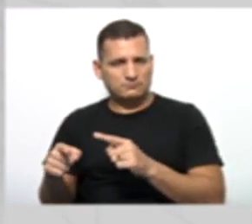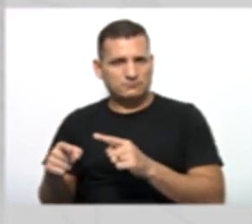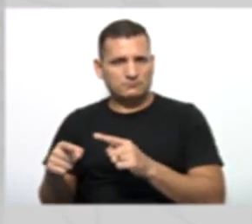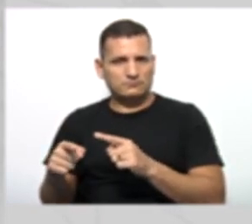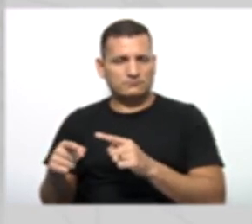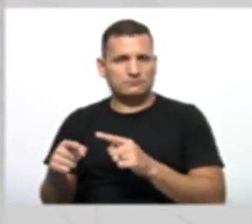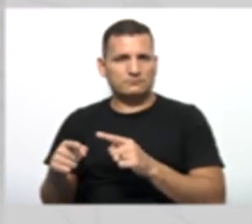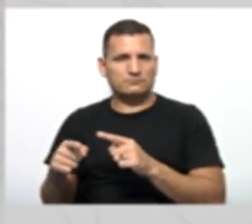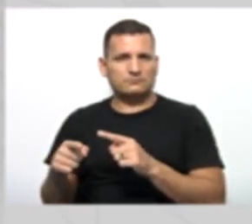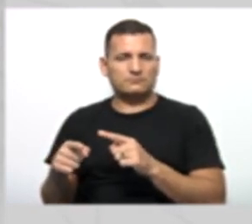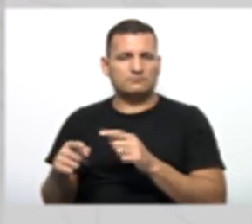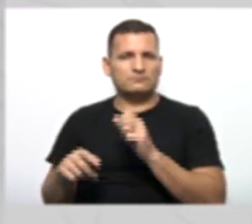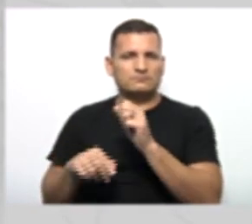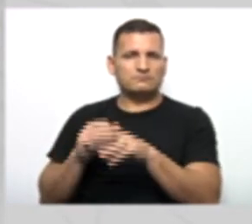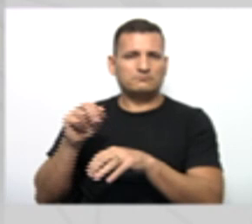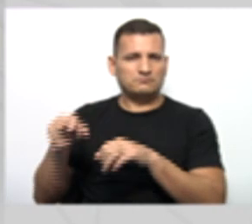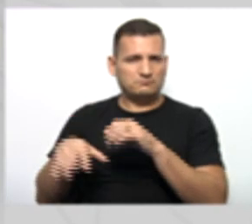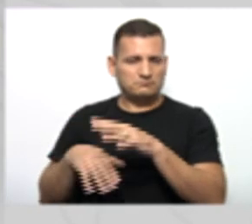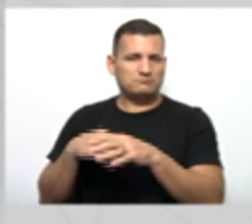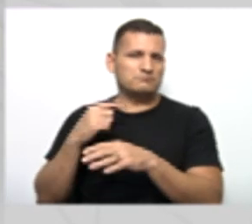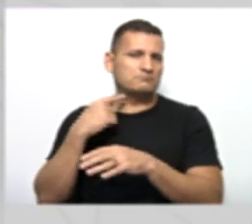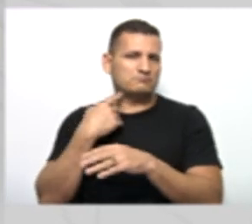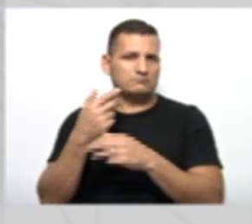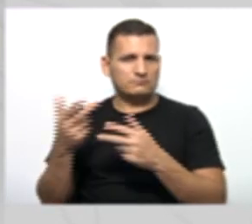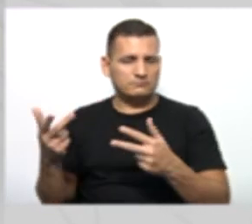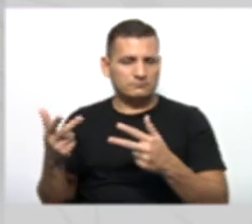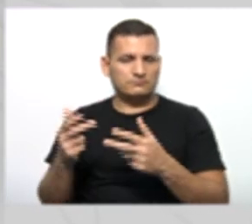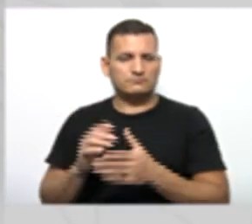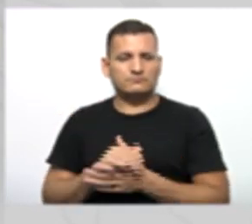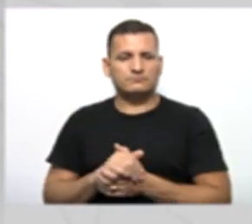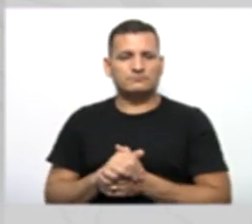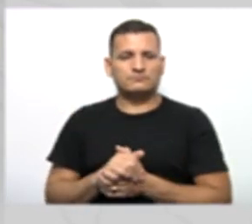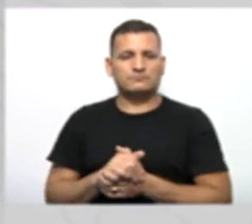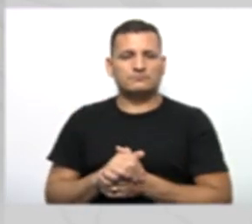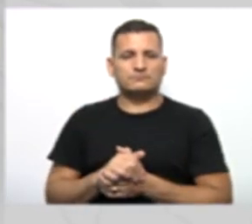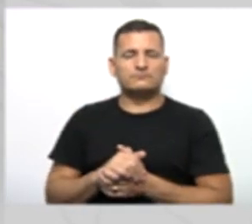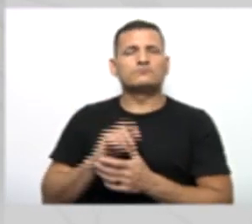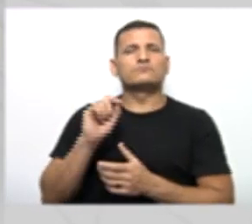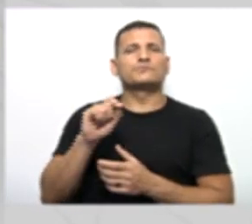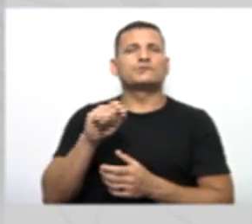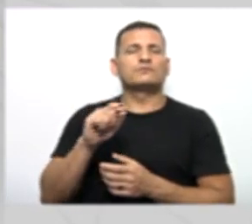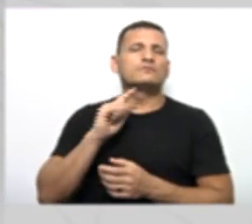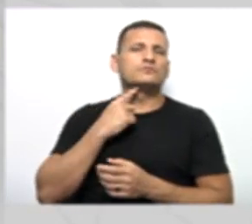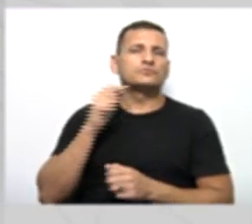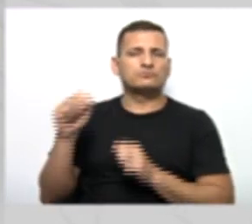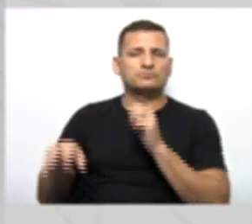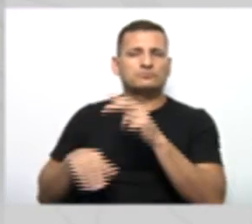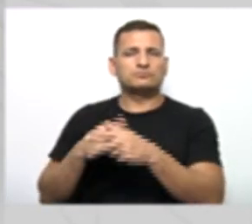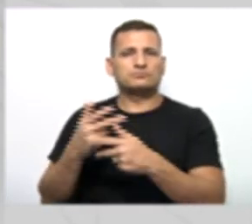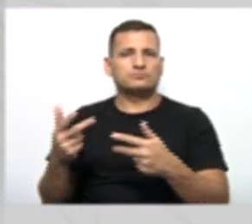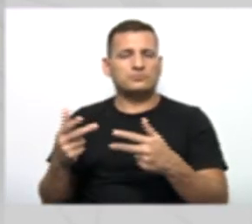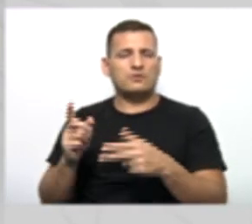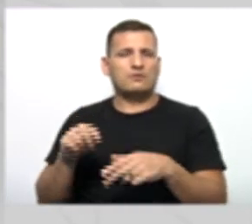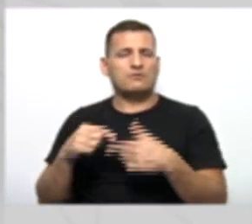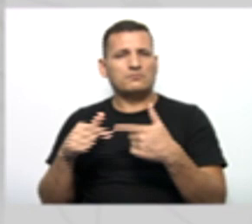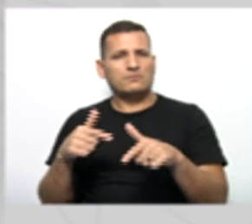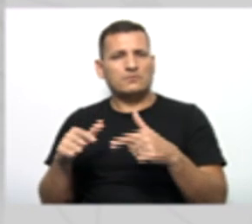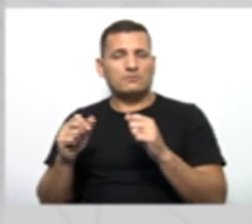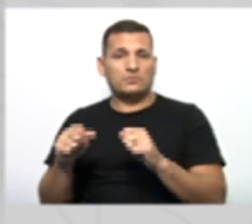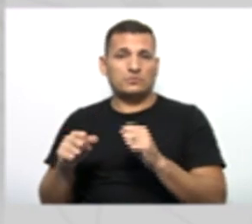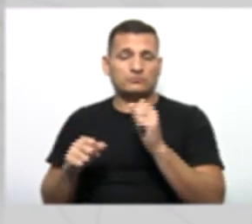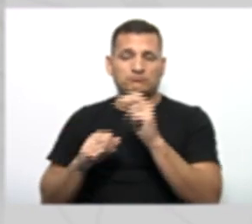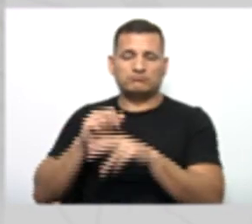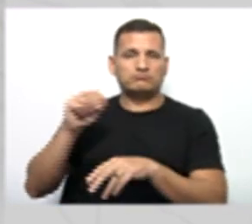potencialmente poluidoras sejam desenvolvidas? O que é uma atividade potencialmente poluidora? Uma atividade que pode